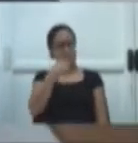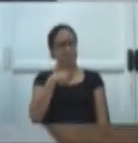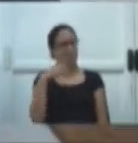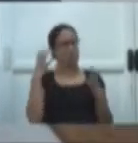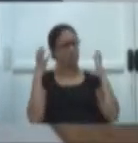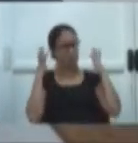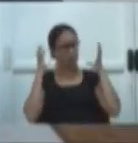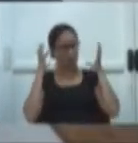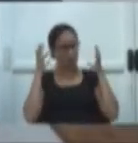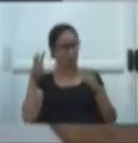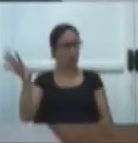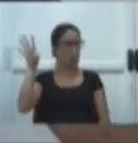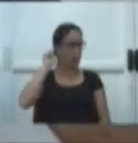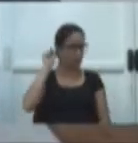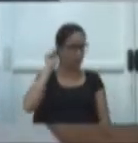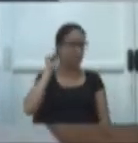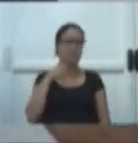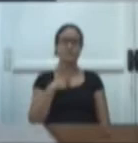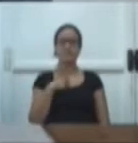casa.